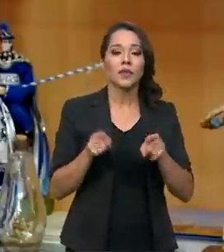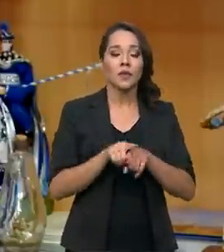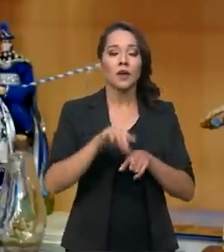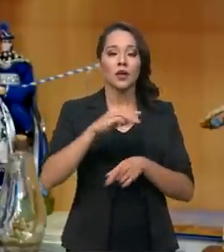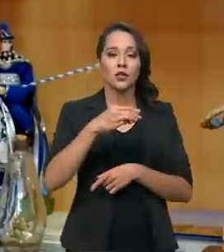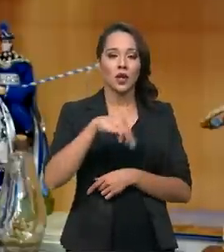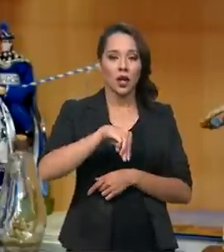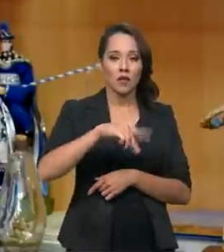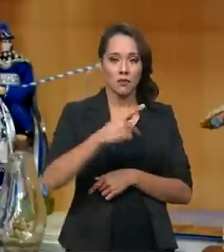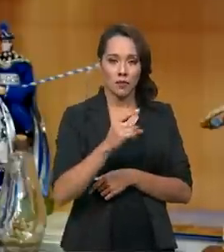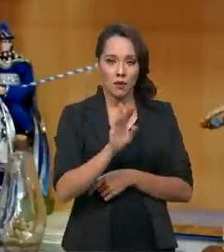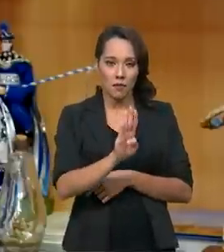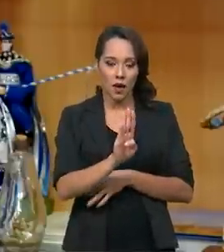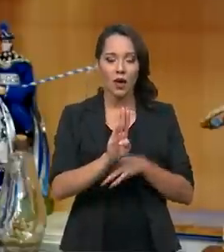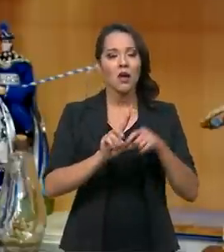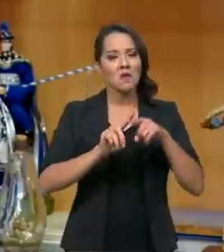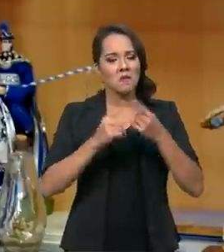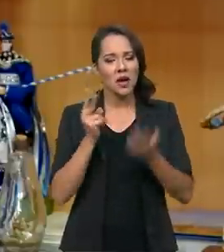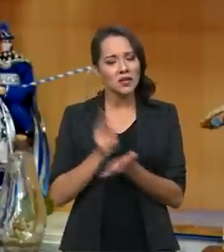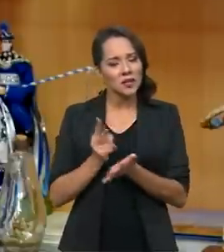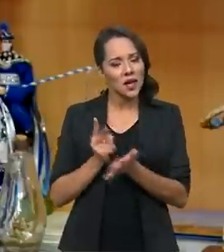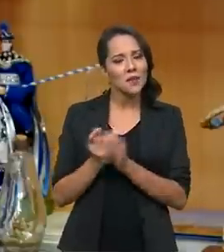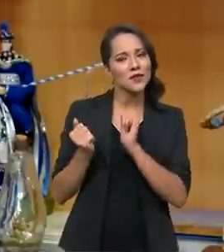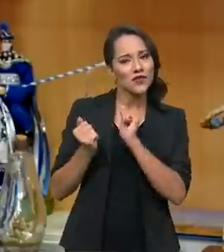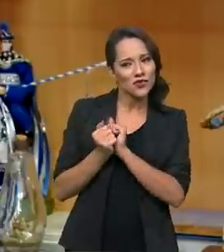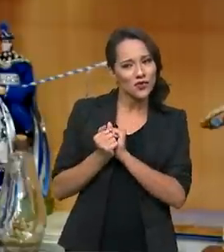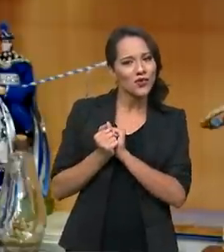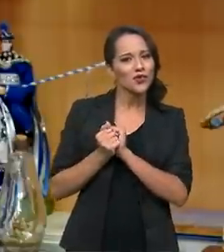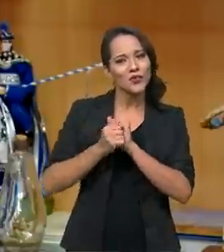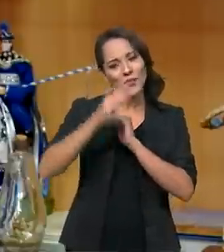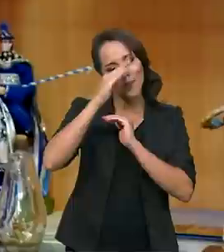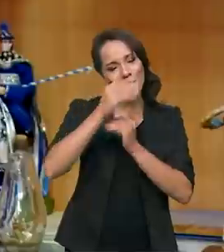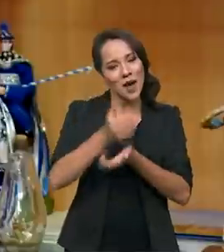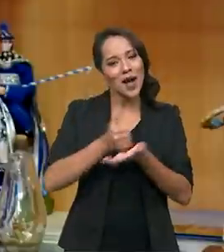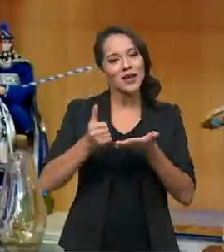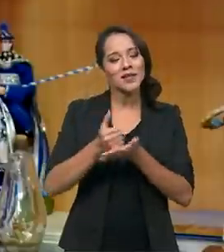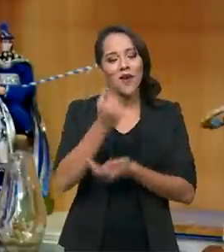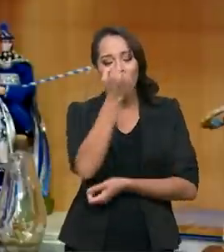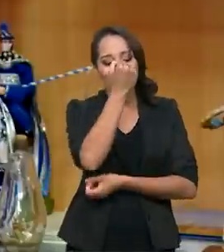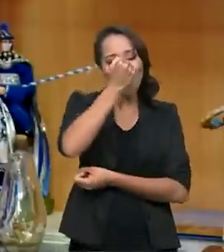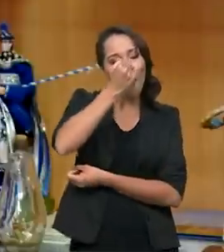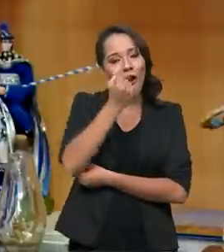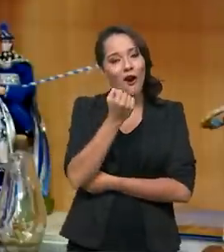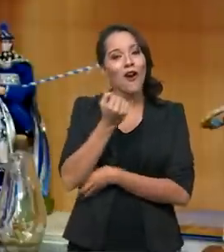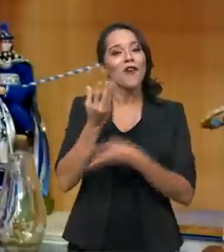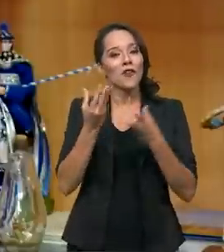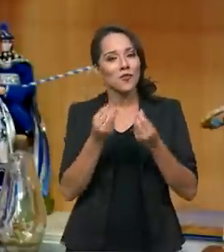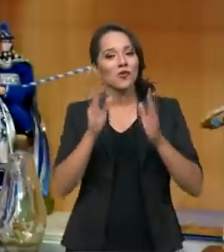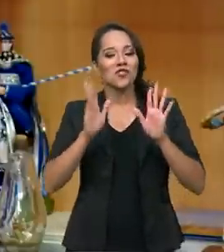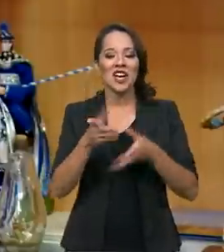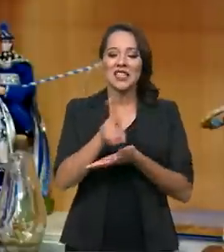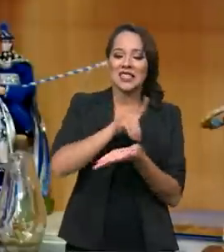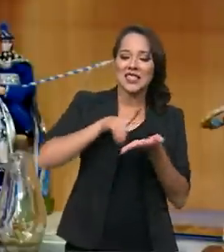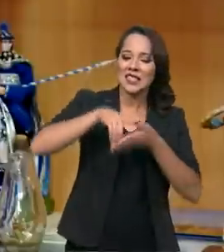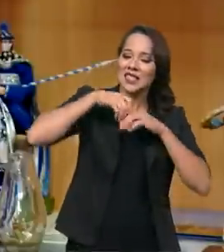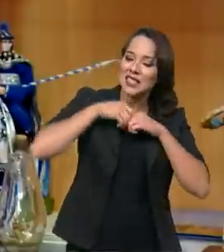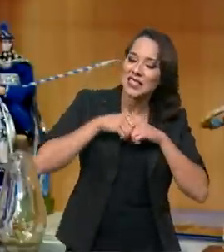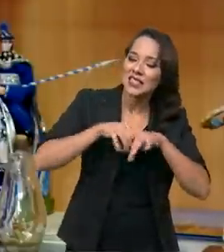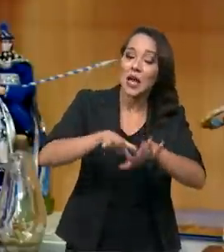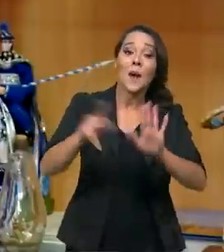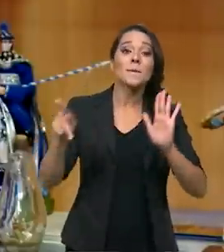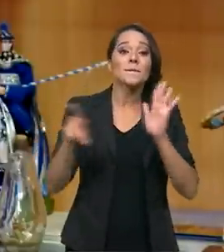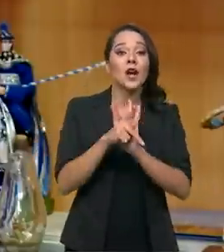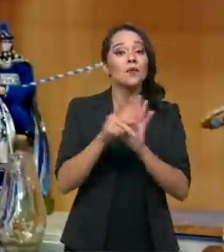MPB como chama né mas sempre tiveram a sua linha de forró em muitos deles já lançaram vários discos